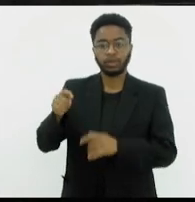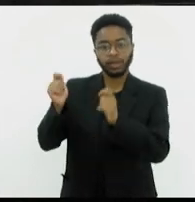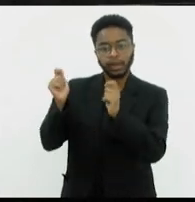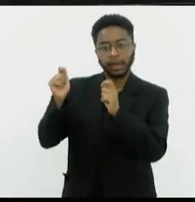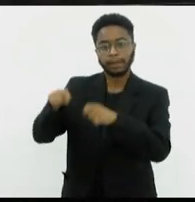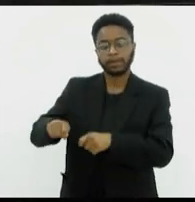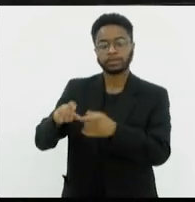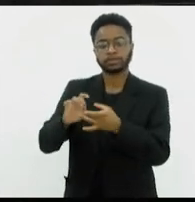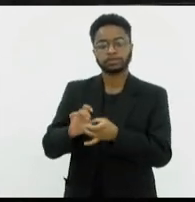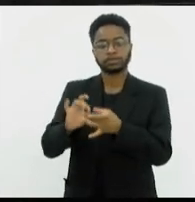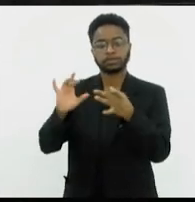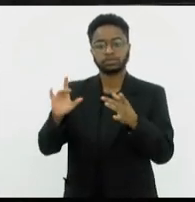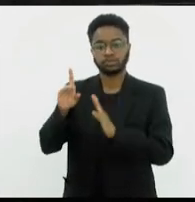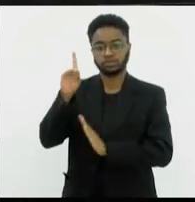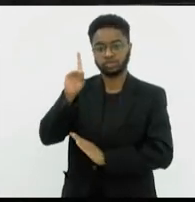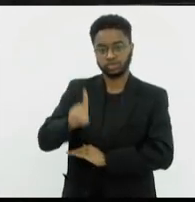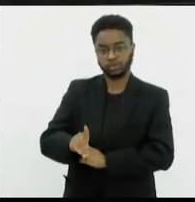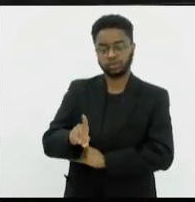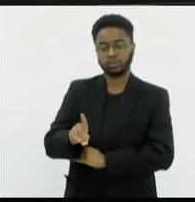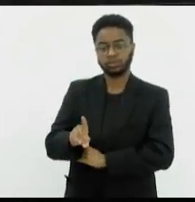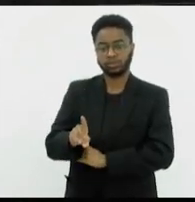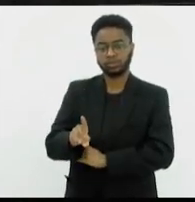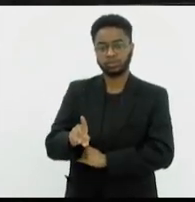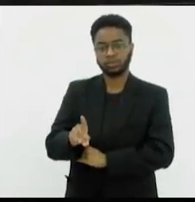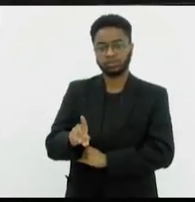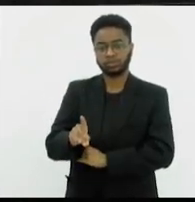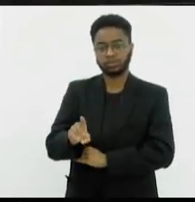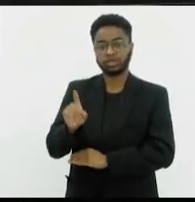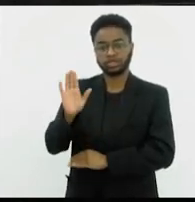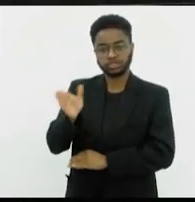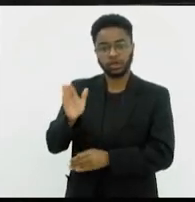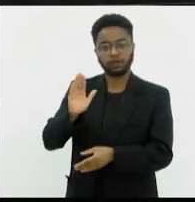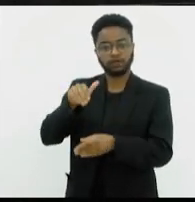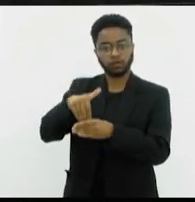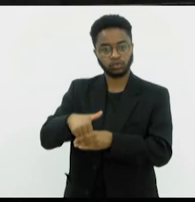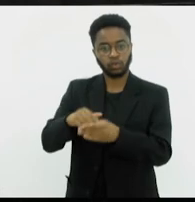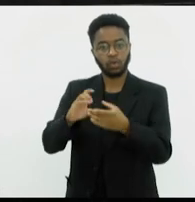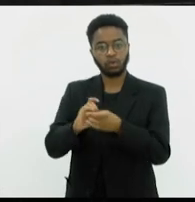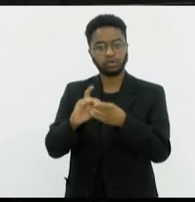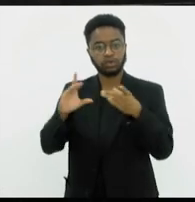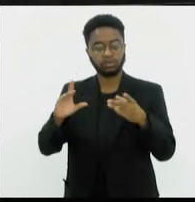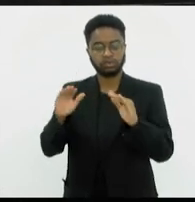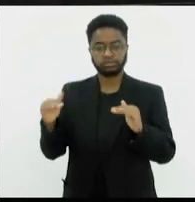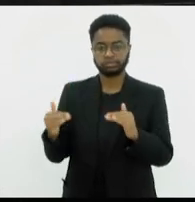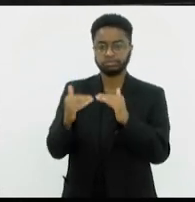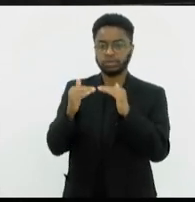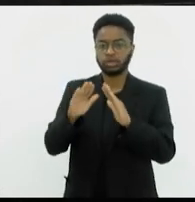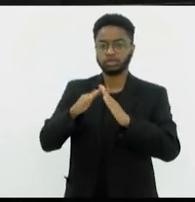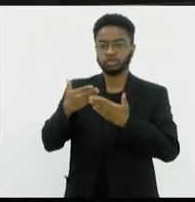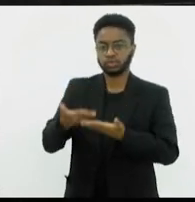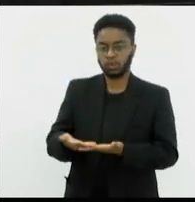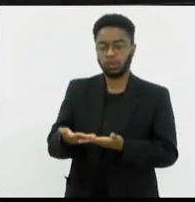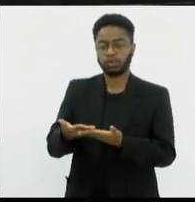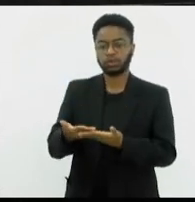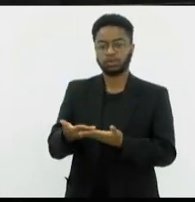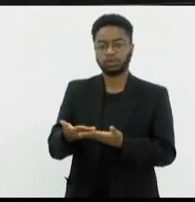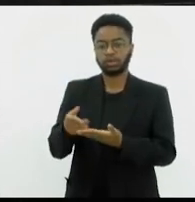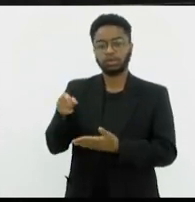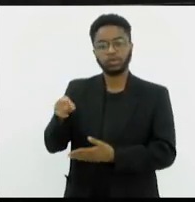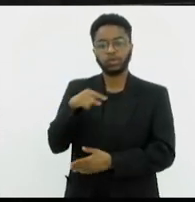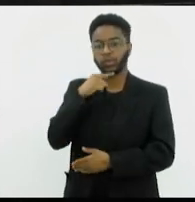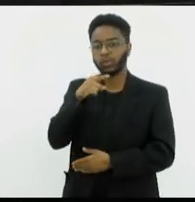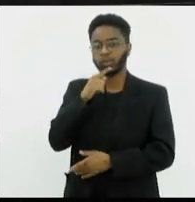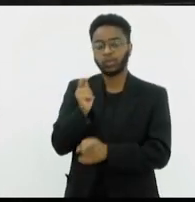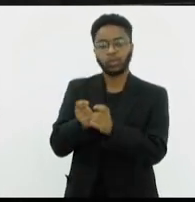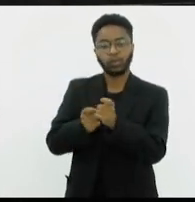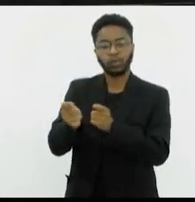de permitir que o diretor, eleito democraticamente pela comunidade escolar, tenha condições de gerir